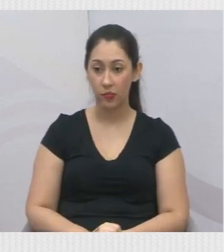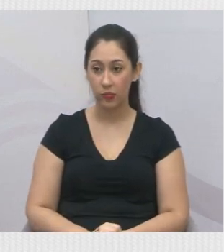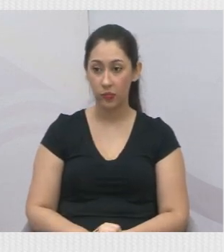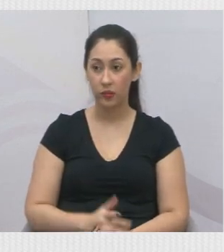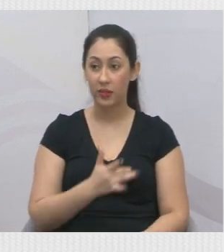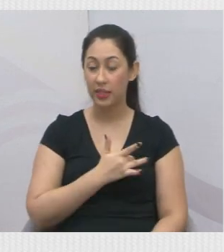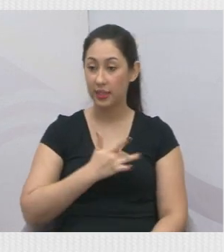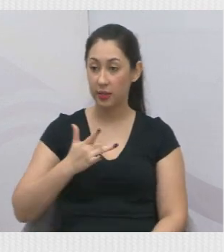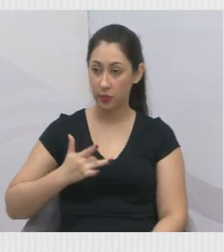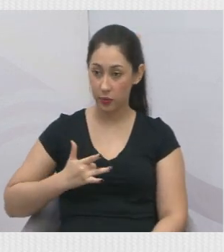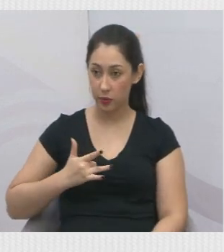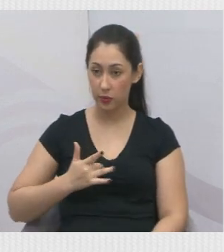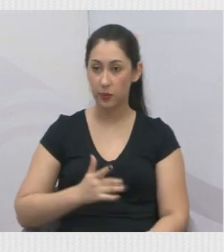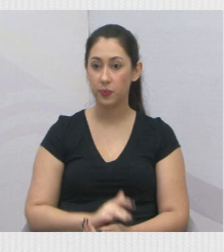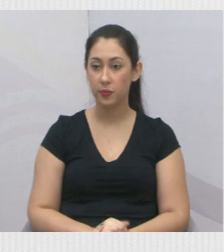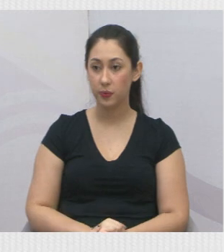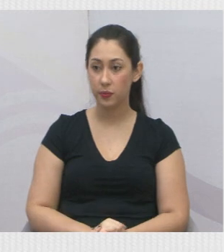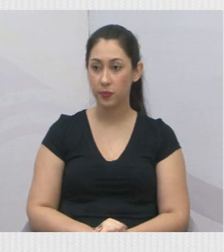Saúde.